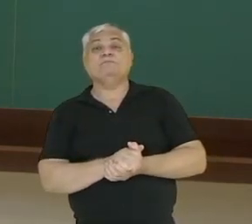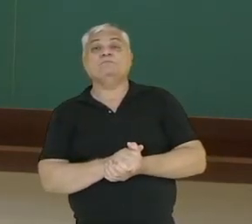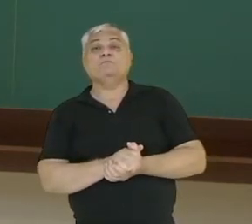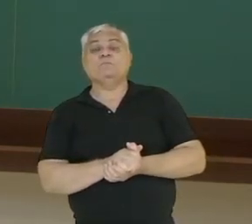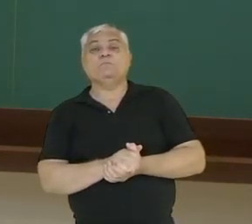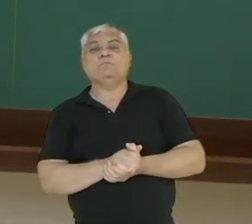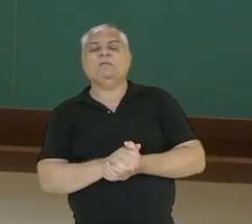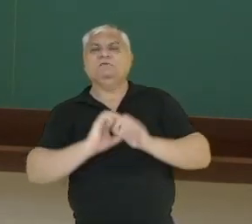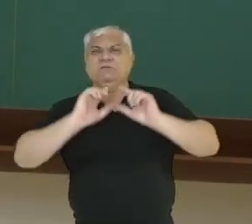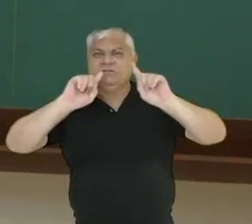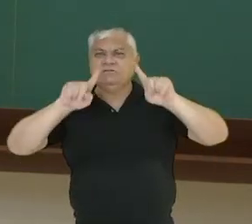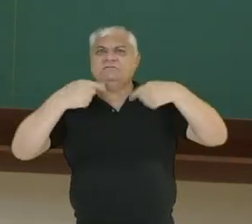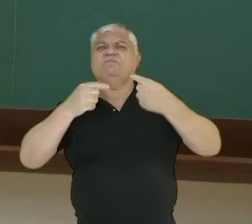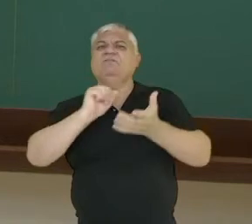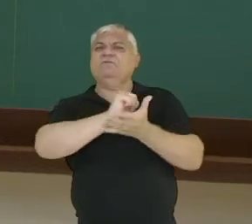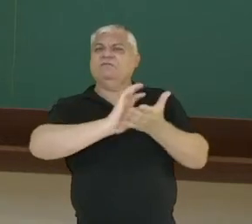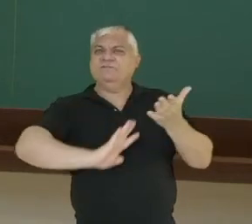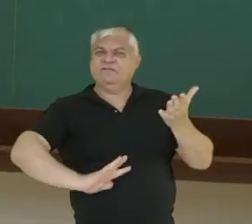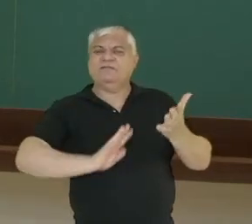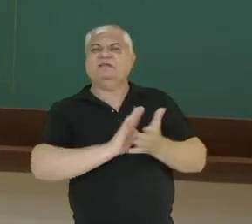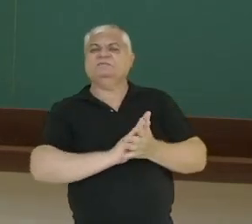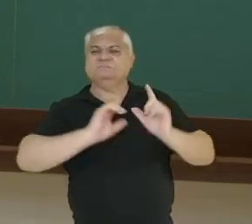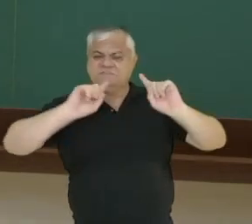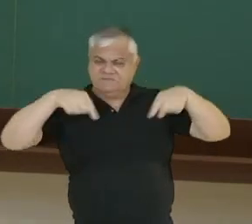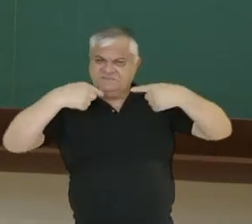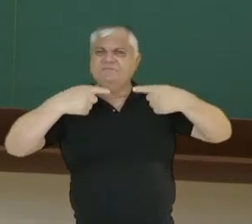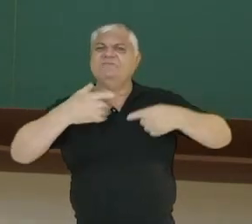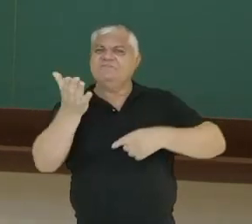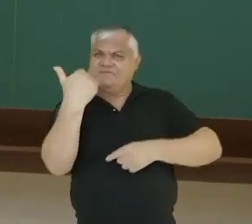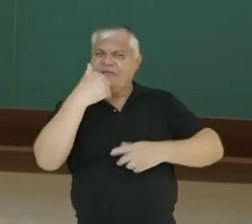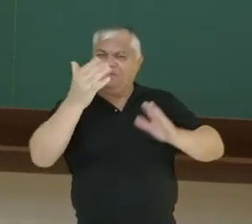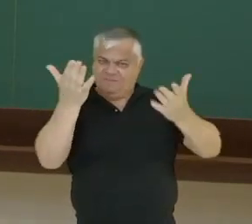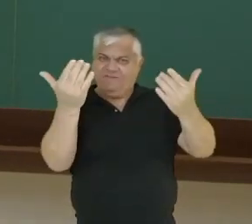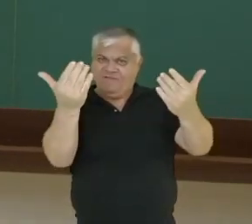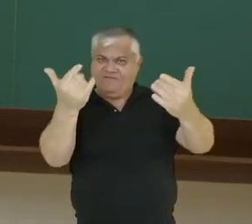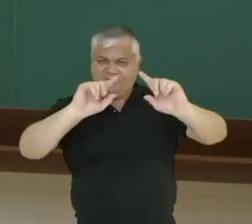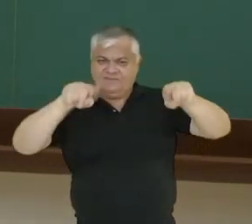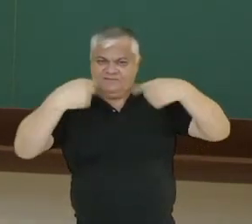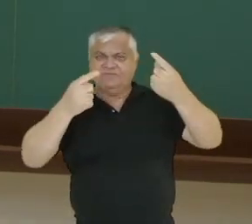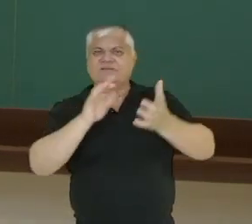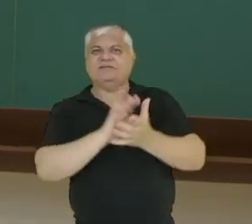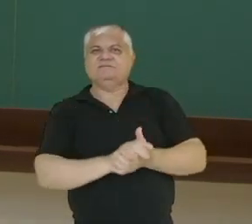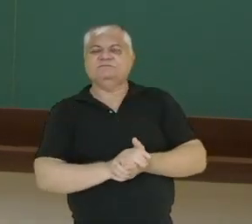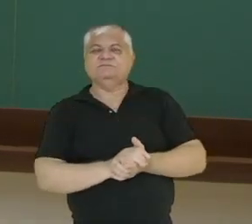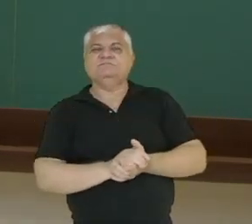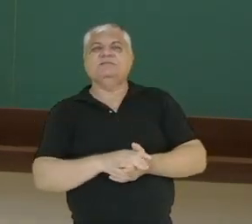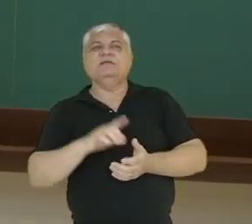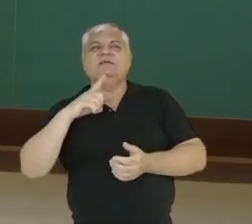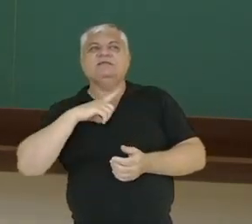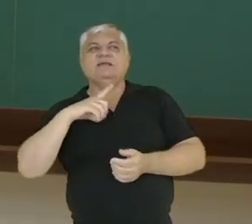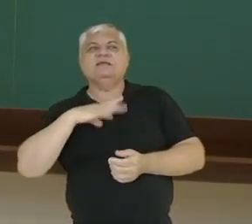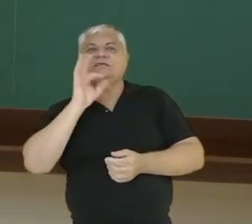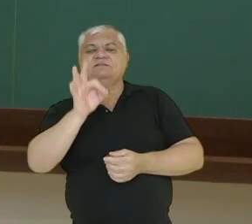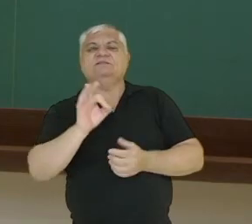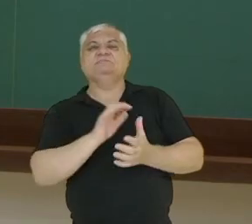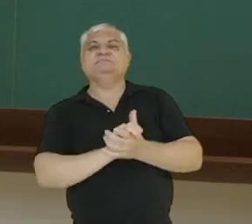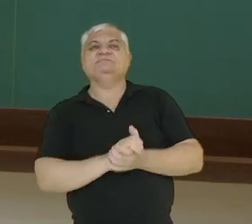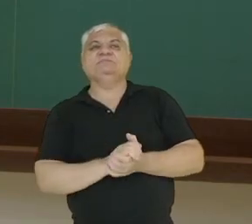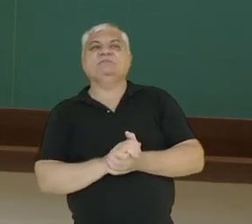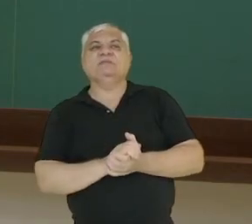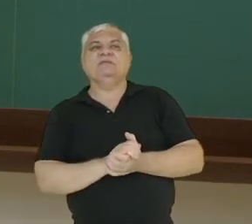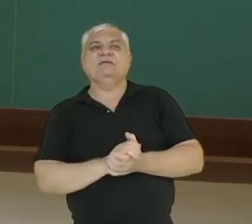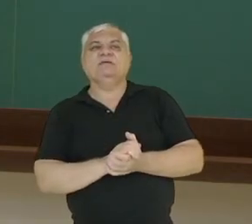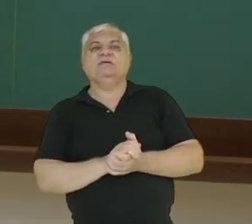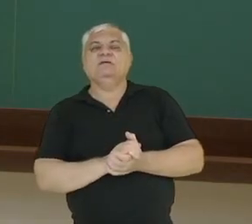professor, mais uma atividade, professor. Me desafie, professor. Me desafie, professor. Sim, você está sendo desafiado. Aqui,